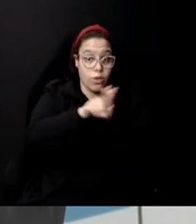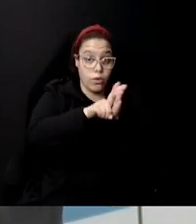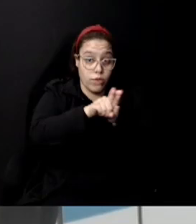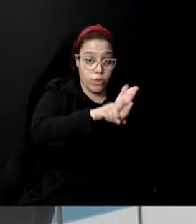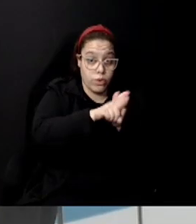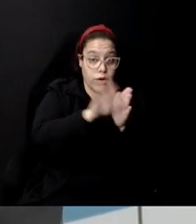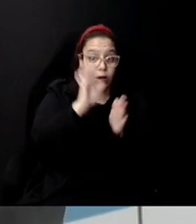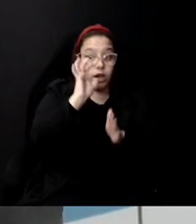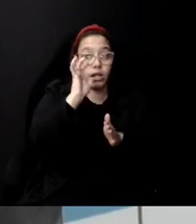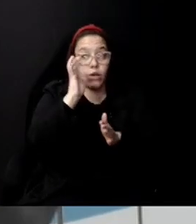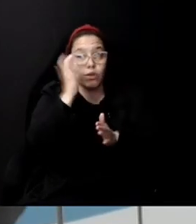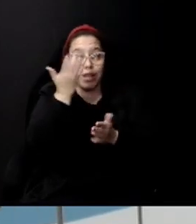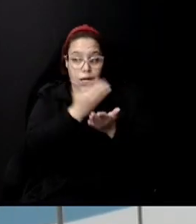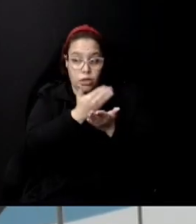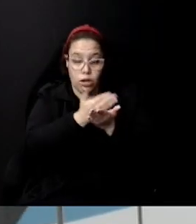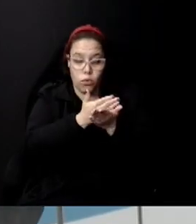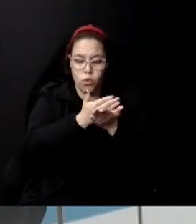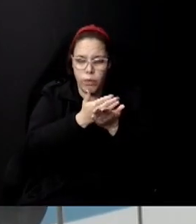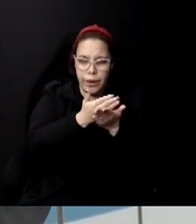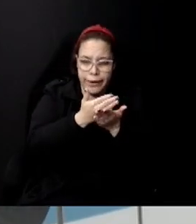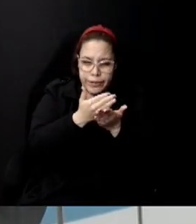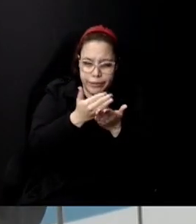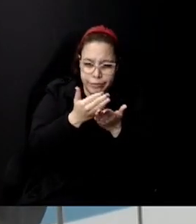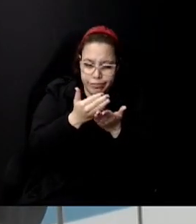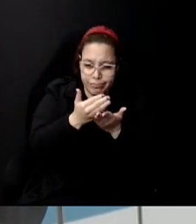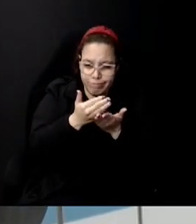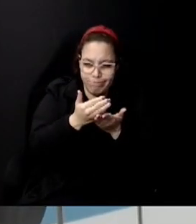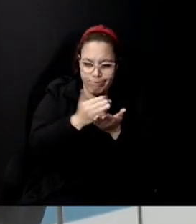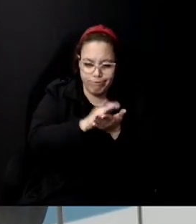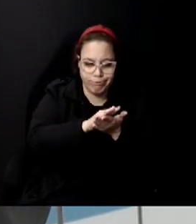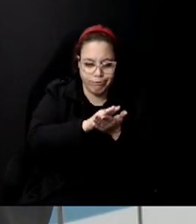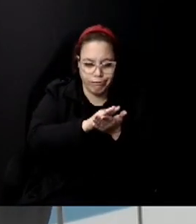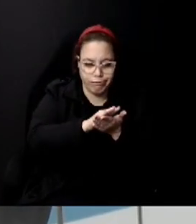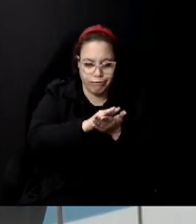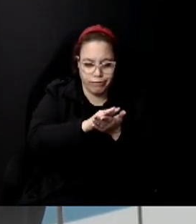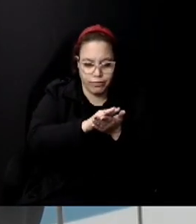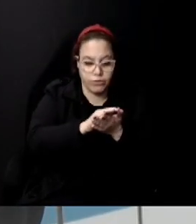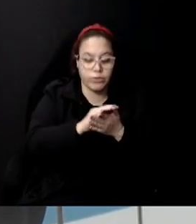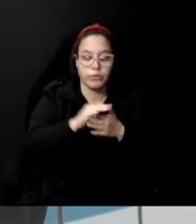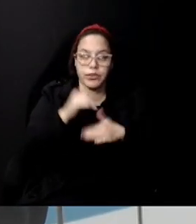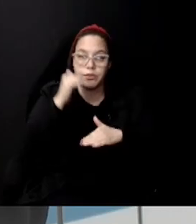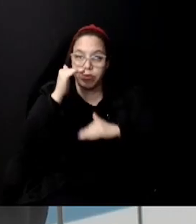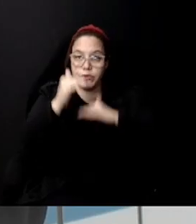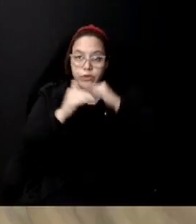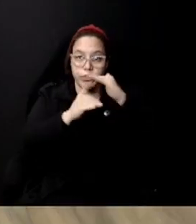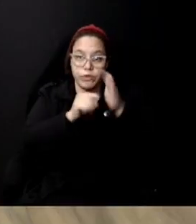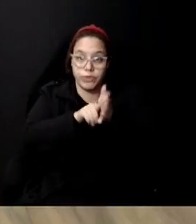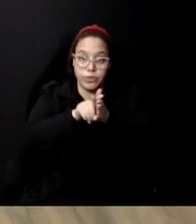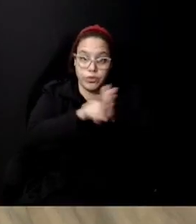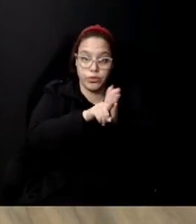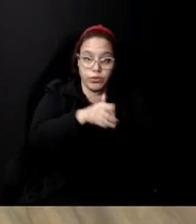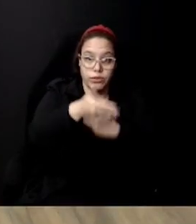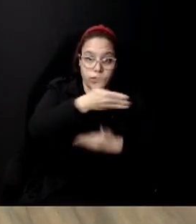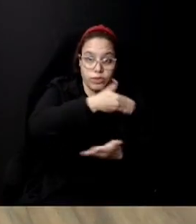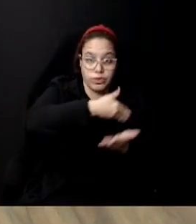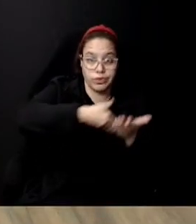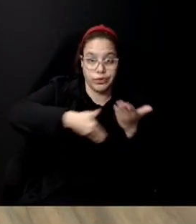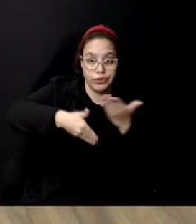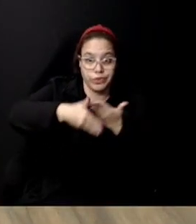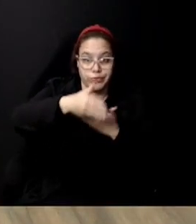início, está em andamento, que é uma investigação que envolve